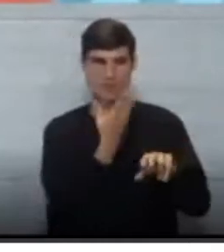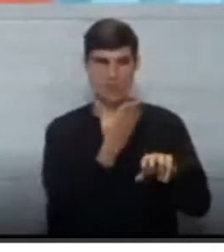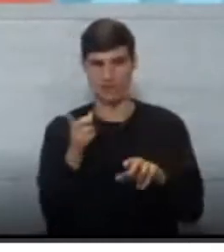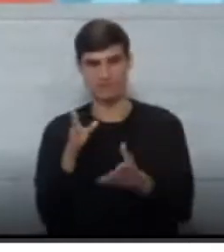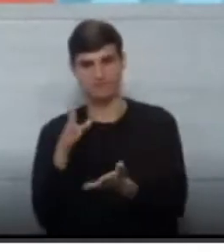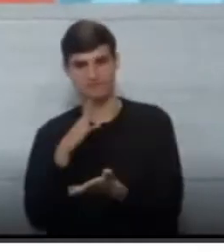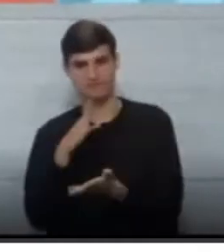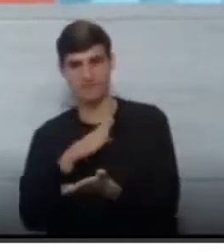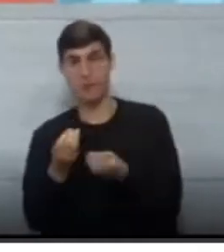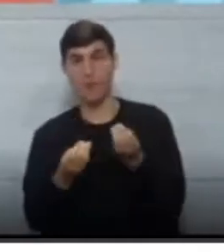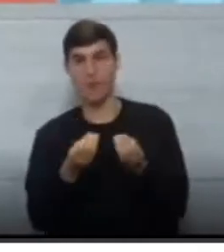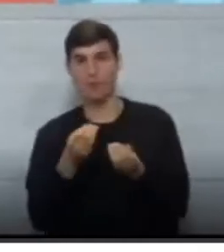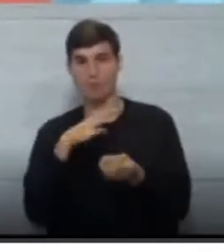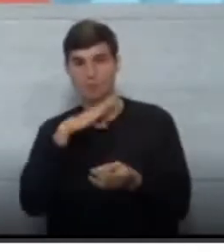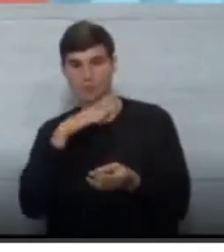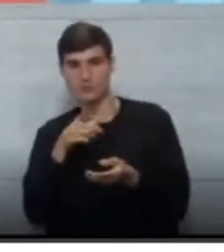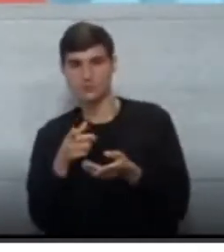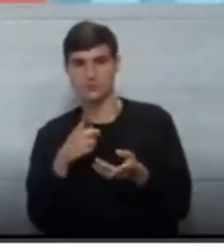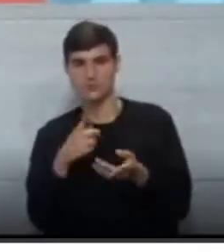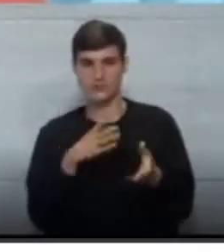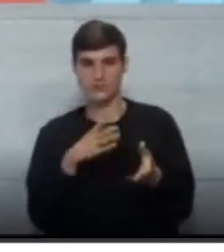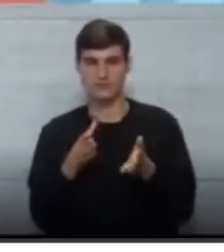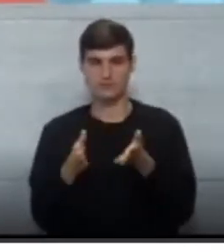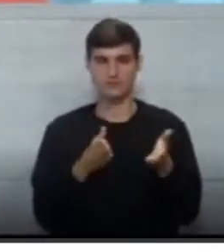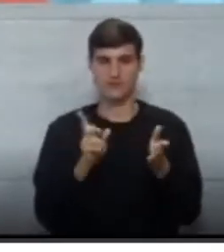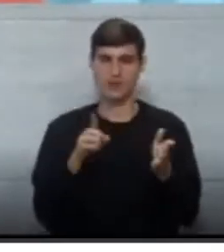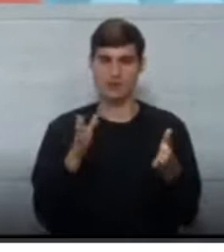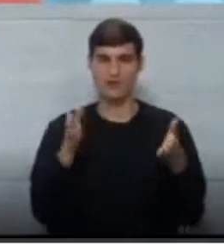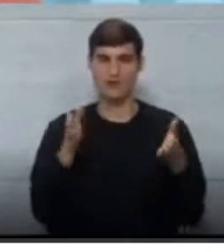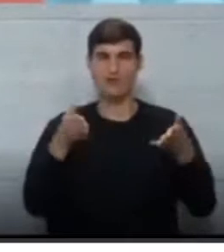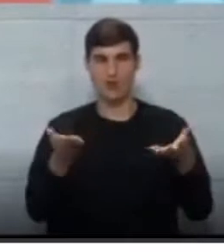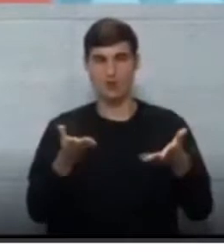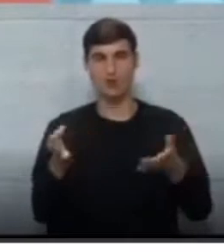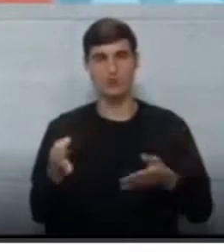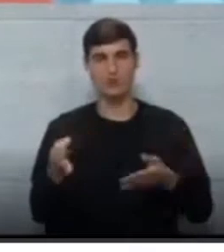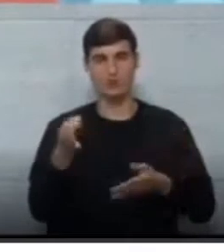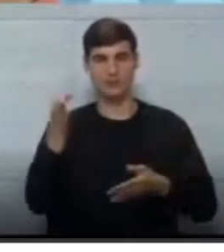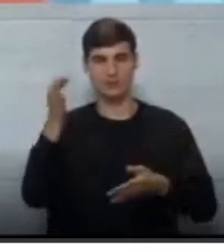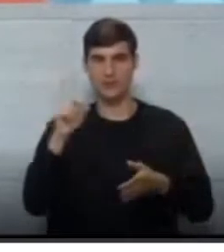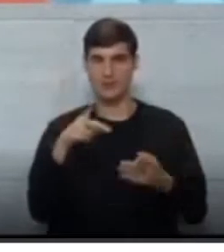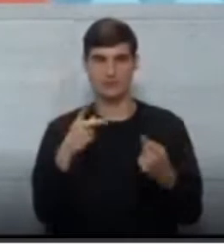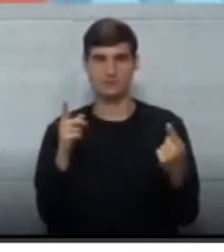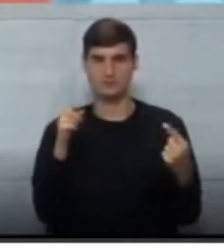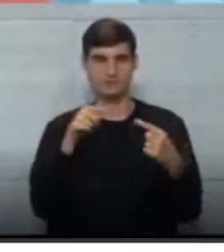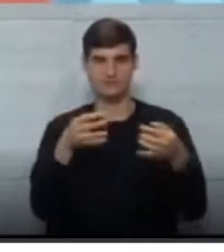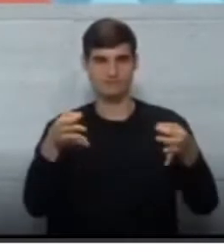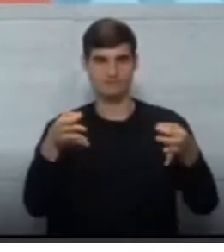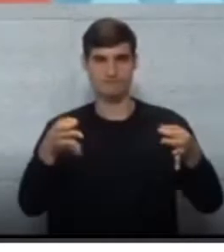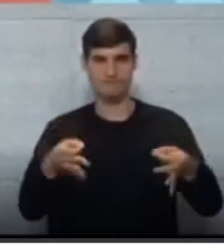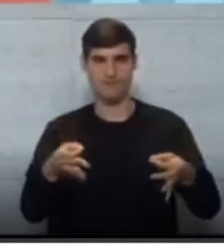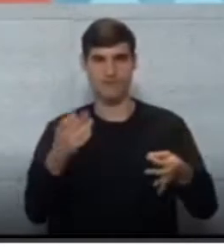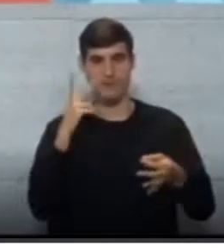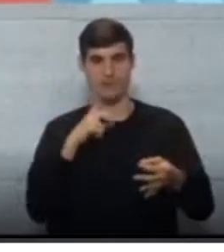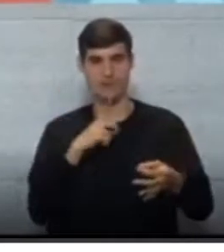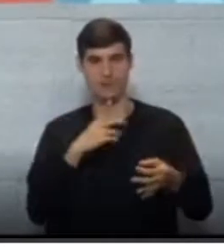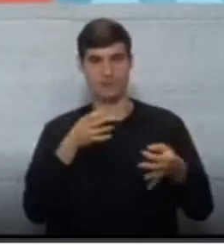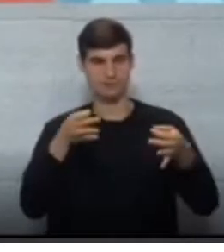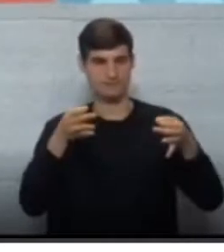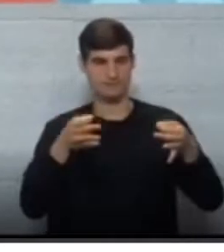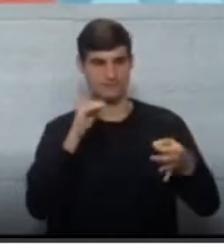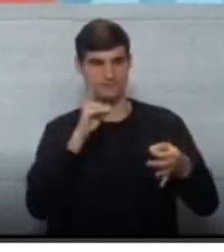o mesmo procedimento? Entenderam? Então, essa é o nosso foco principal. Esse é o nosso ponto central para fazer a